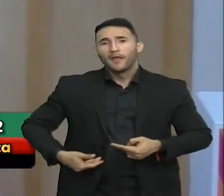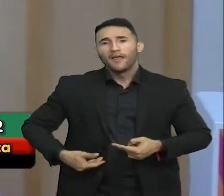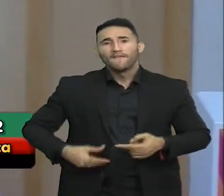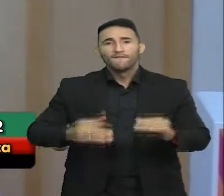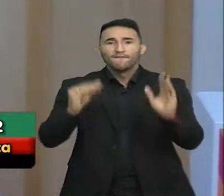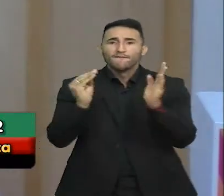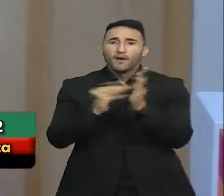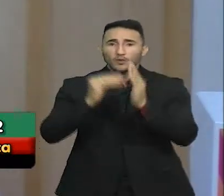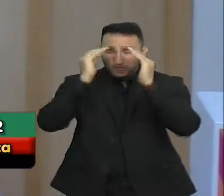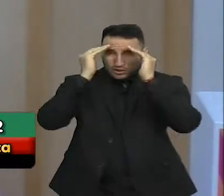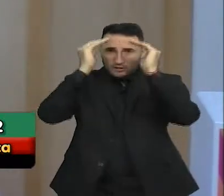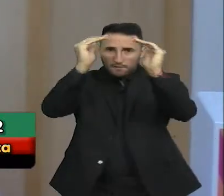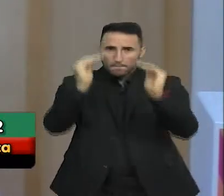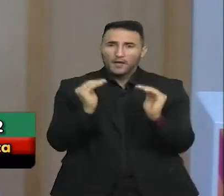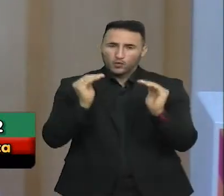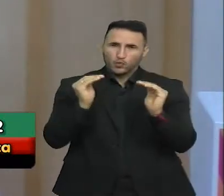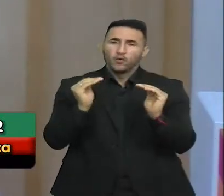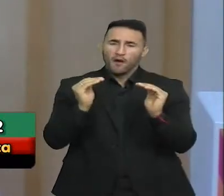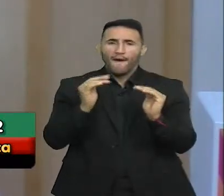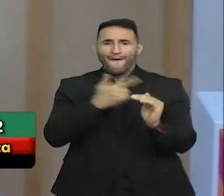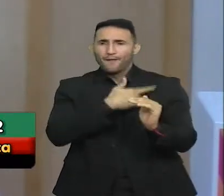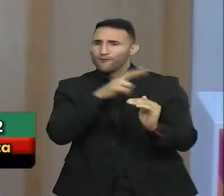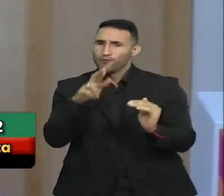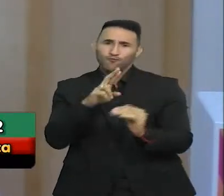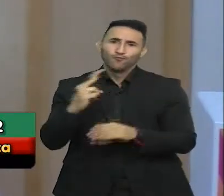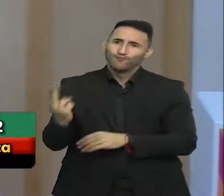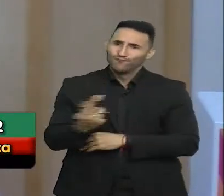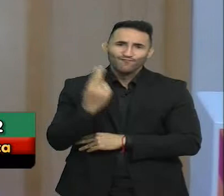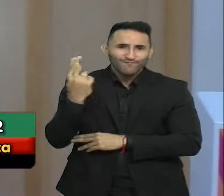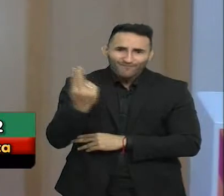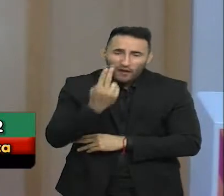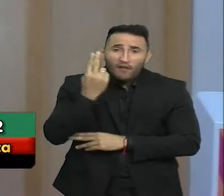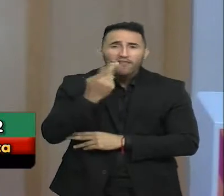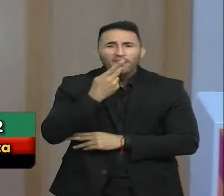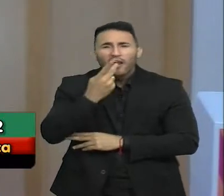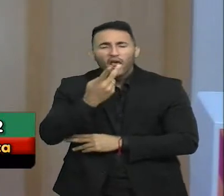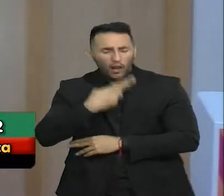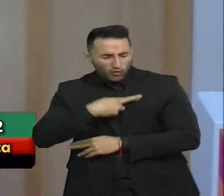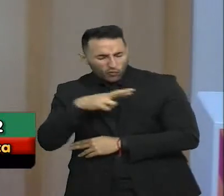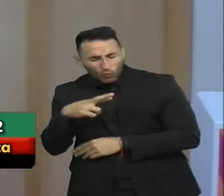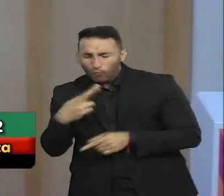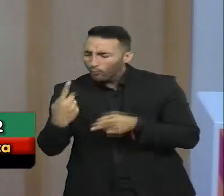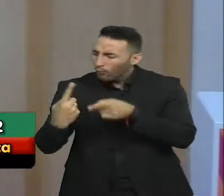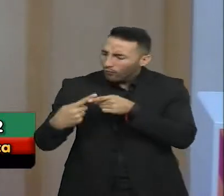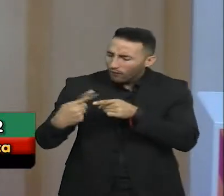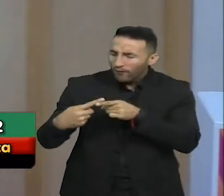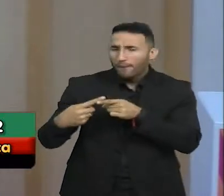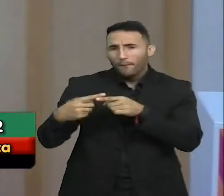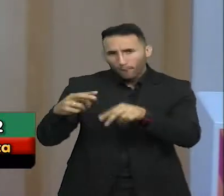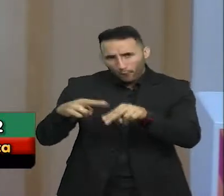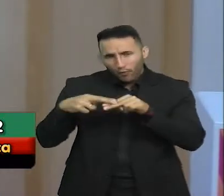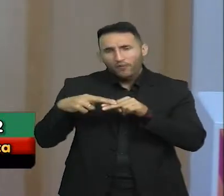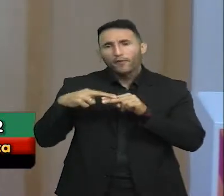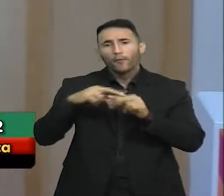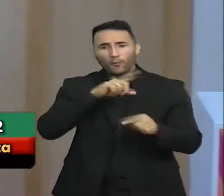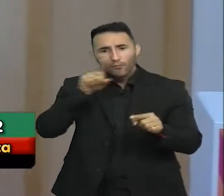Intolerância religiosa, né? Nós falamos da religiosa porque essa é a nossa